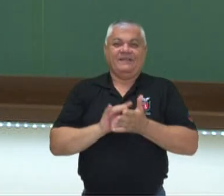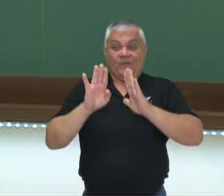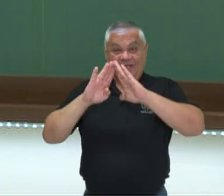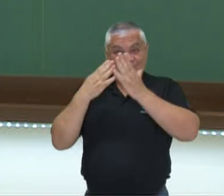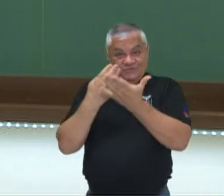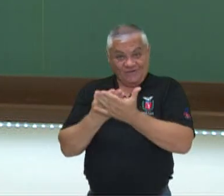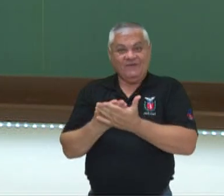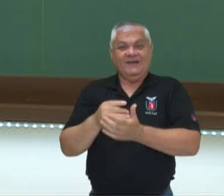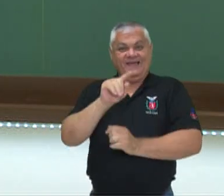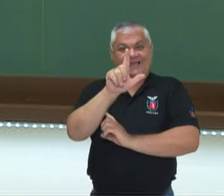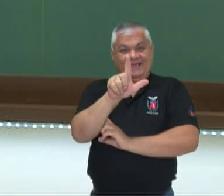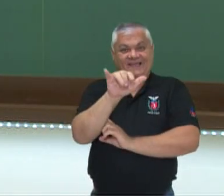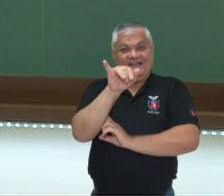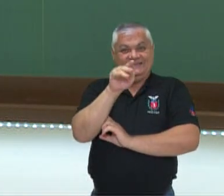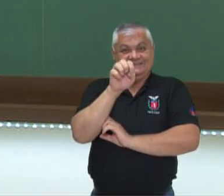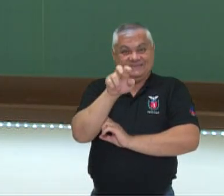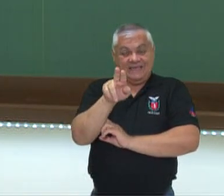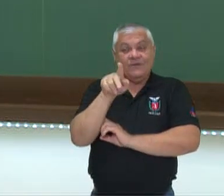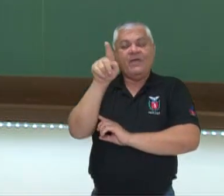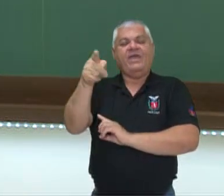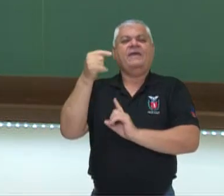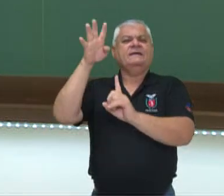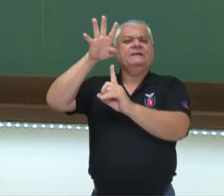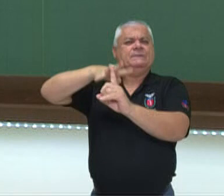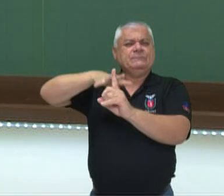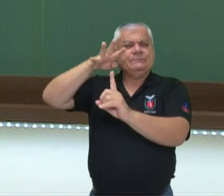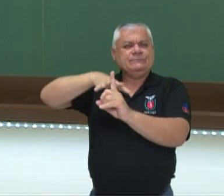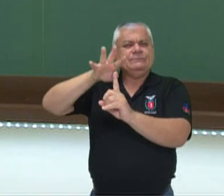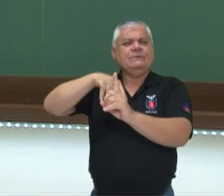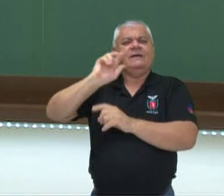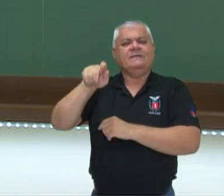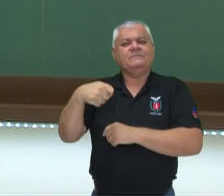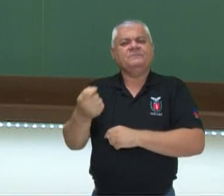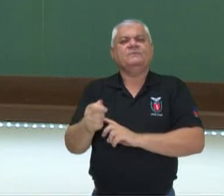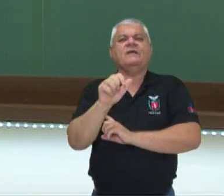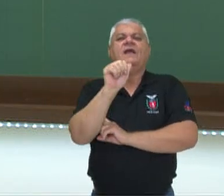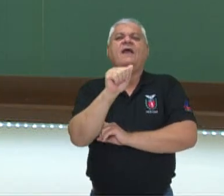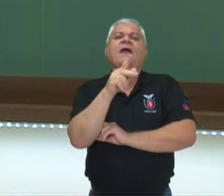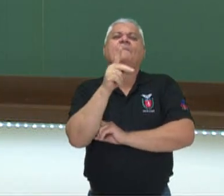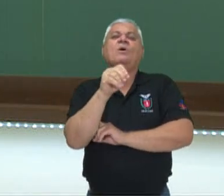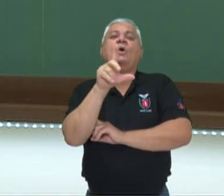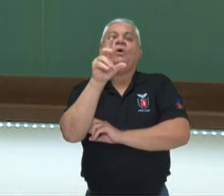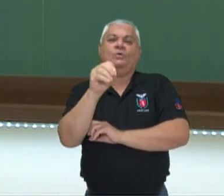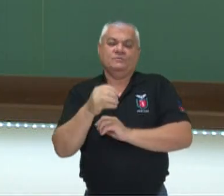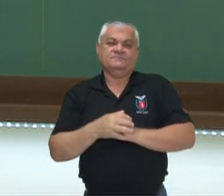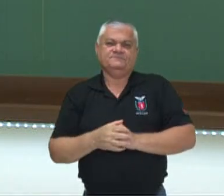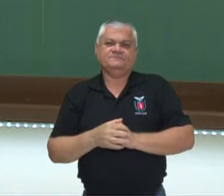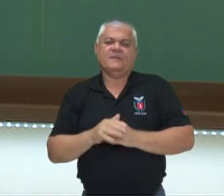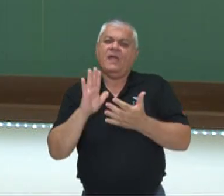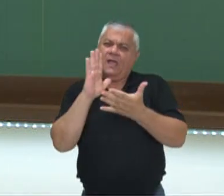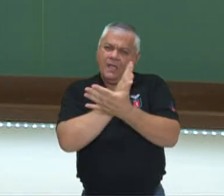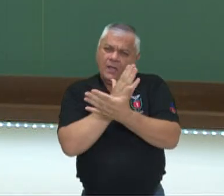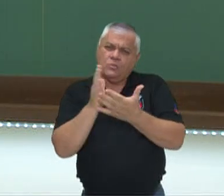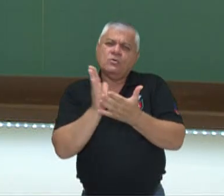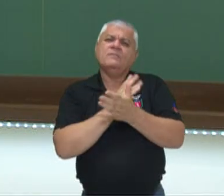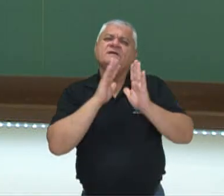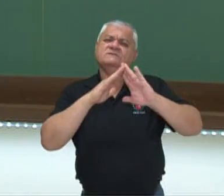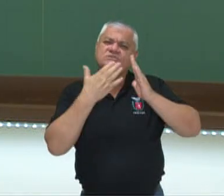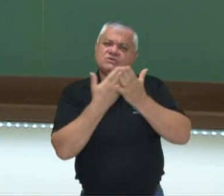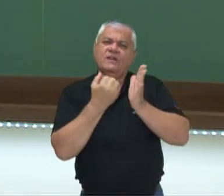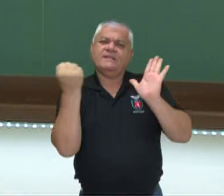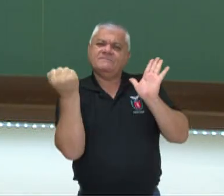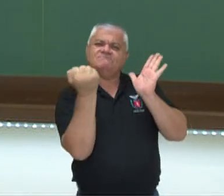em homenagem a justamente o deus Apolo Lício. E hoje muitas escolas recebem o nome